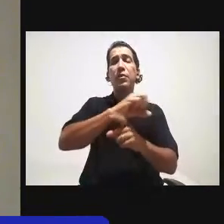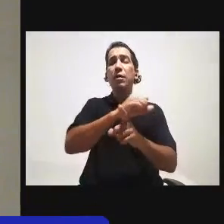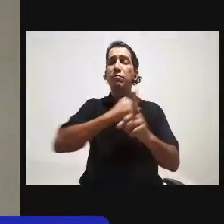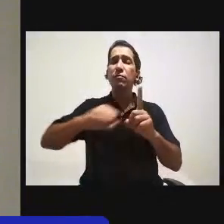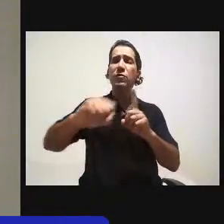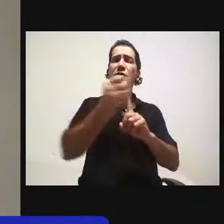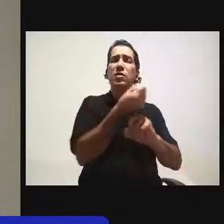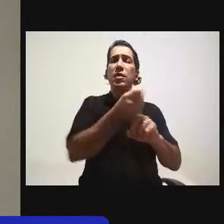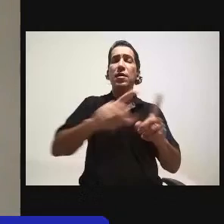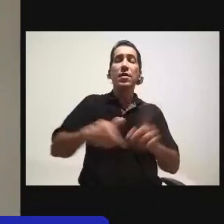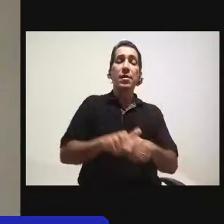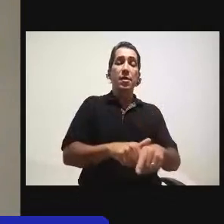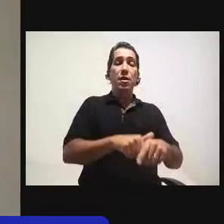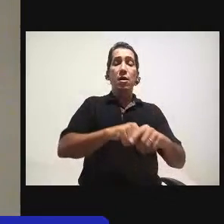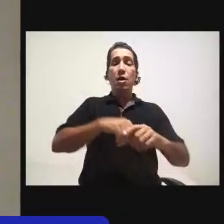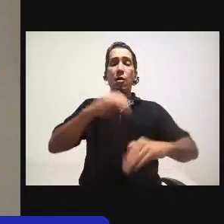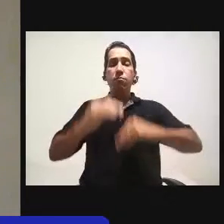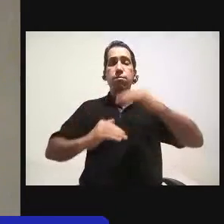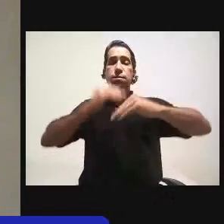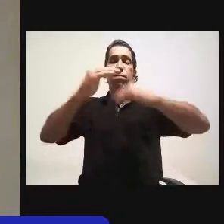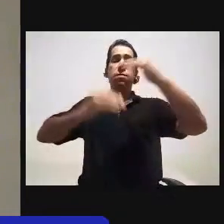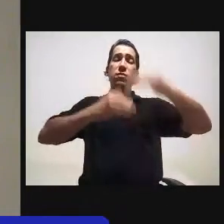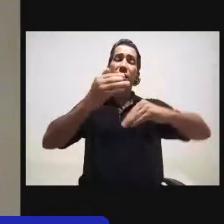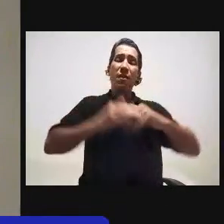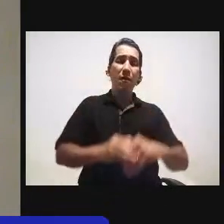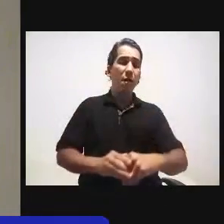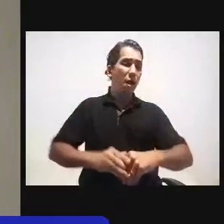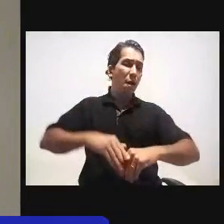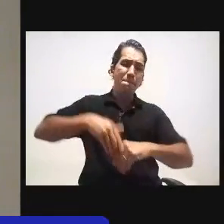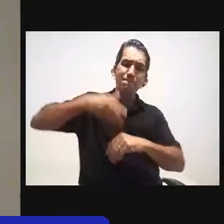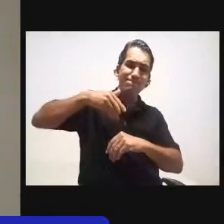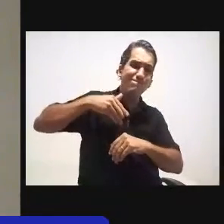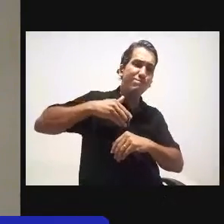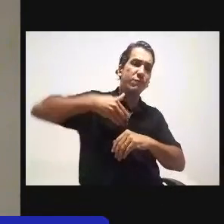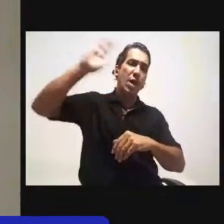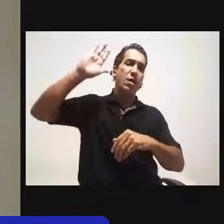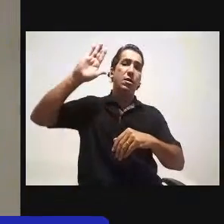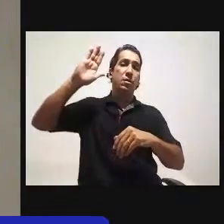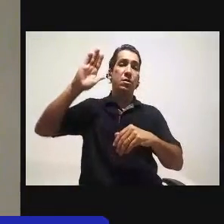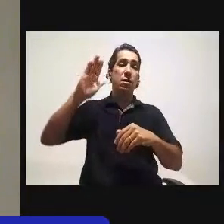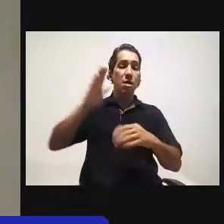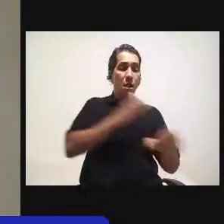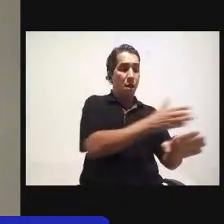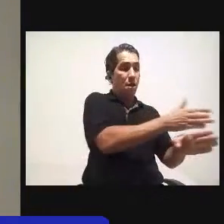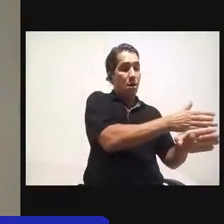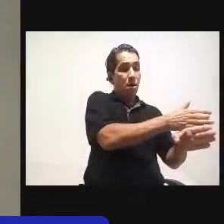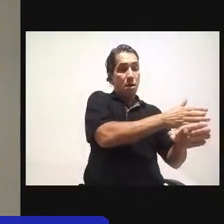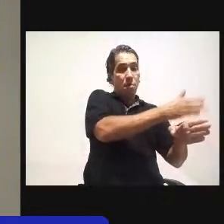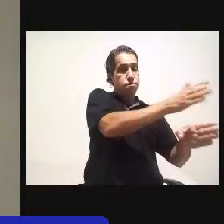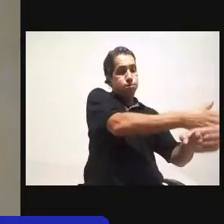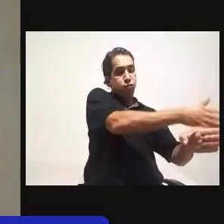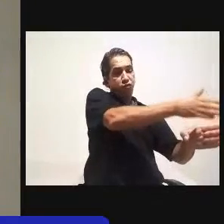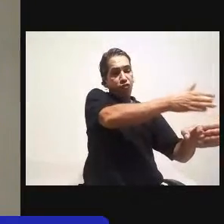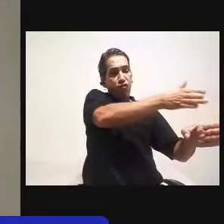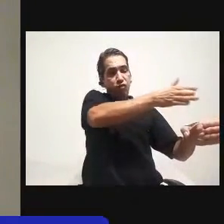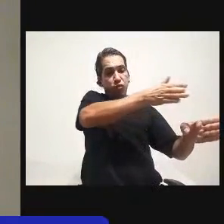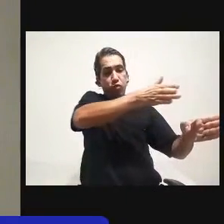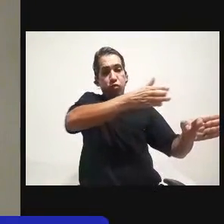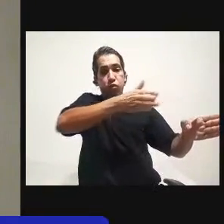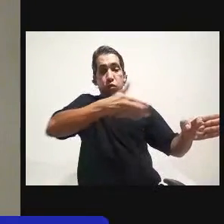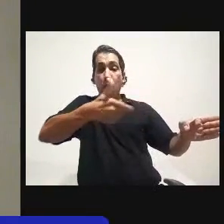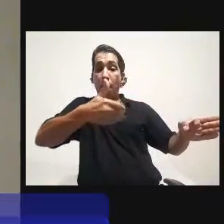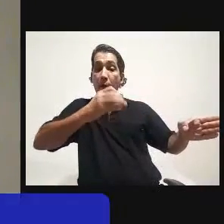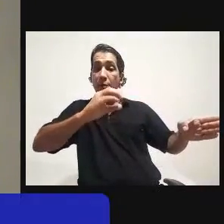que todo o desenvolvimento tecnológico que nós tivemos até 2020. Só para vocês terem uma ideia. Quer dizer, os próximos 10